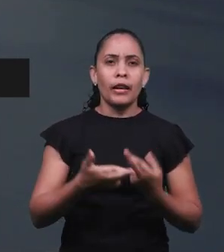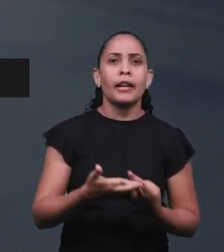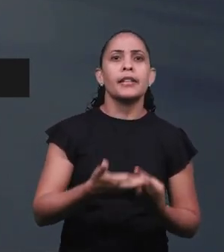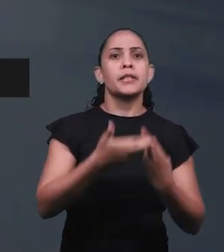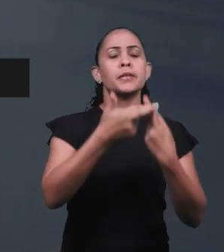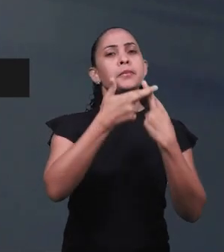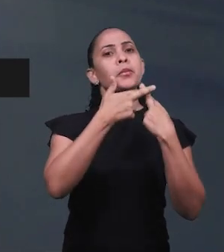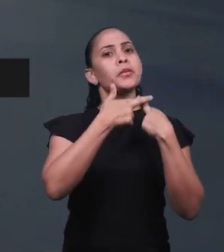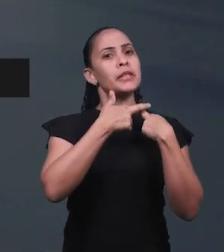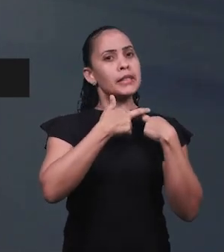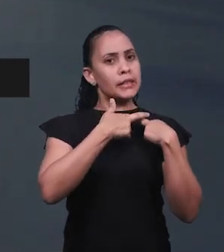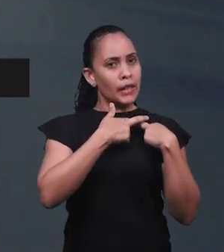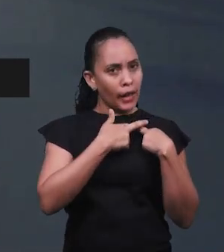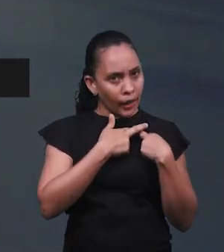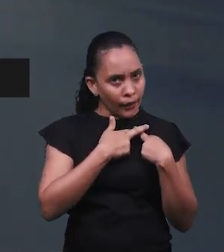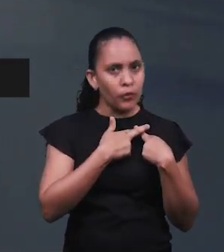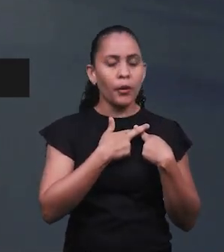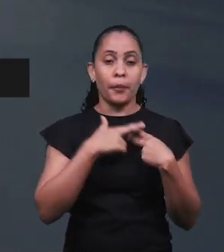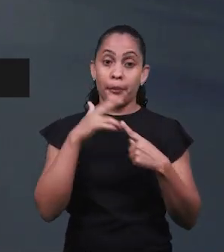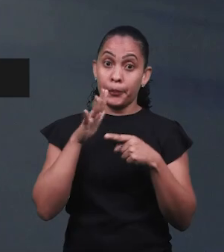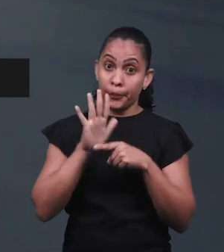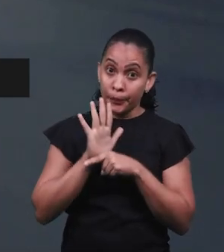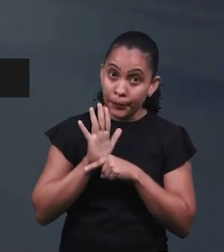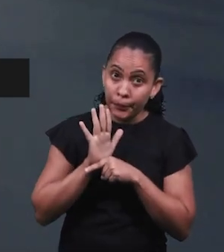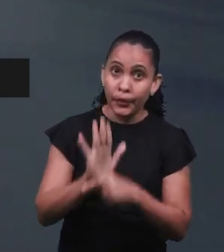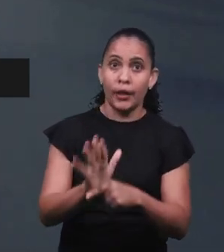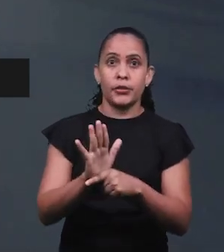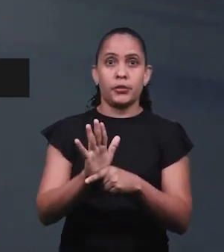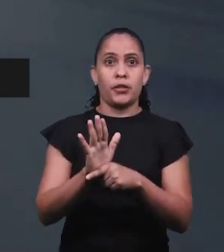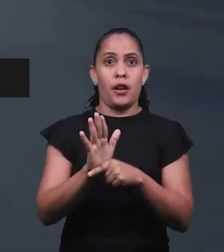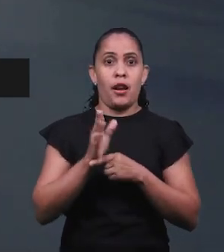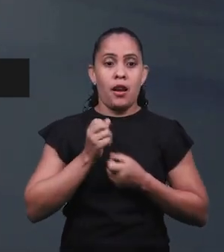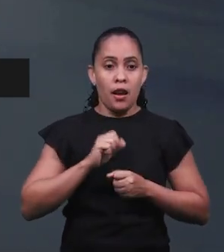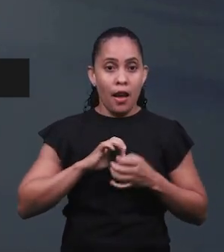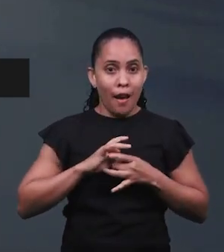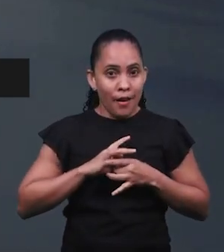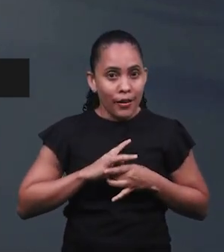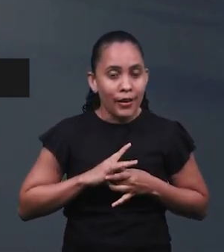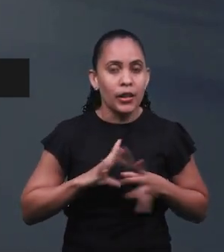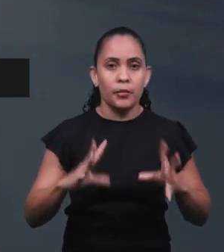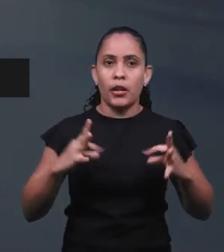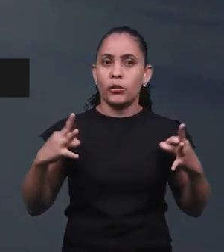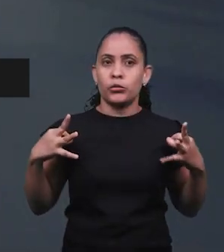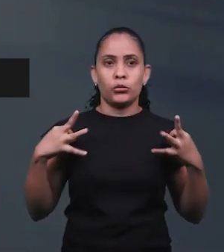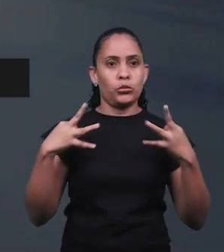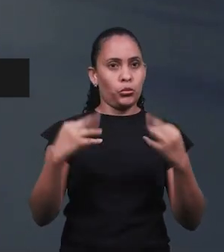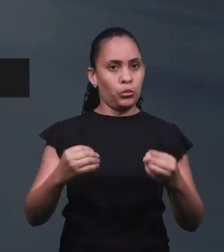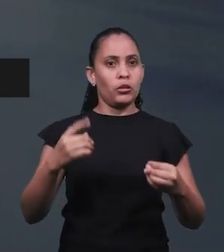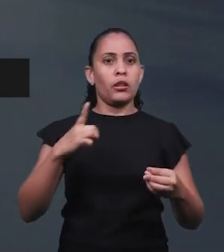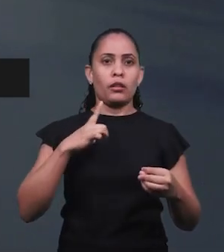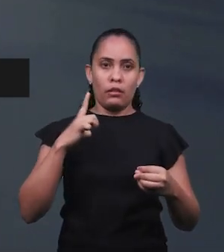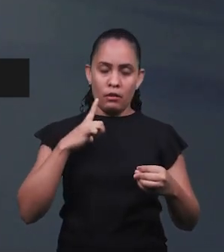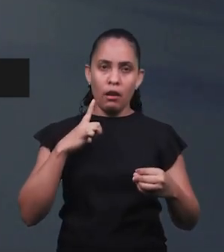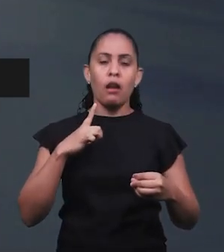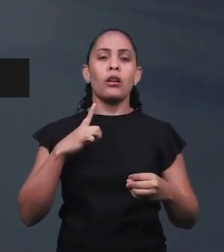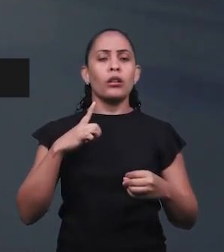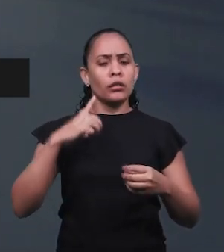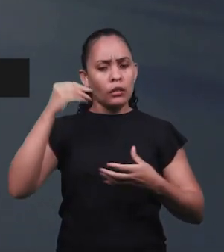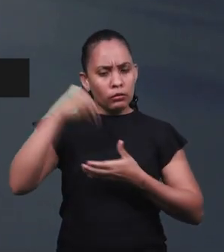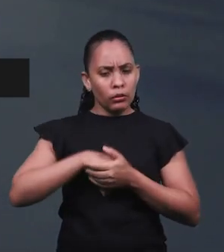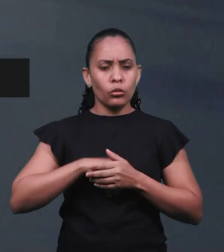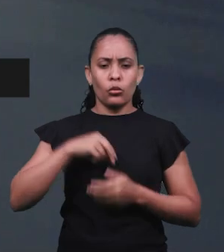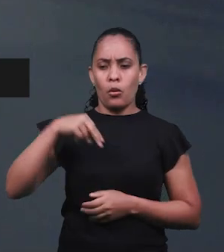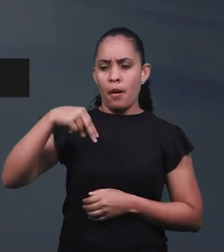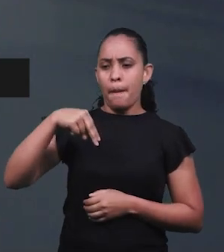responsável por ajudar o rim a eliminar isso tudo que eu falei, que são produtos do metabolismo,